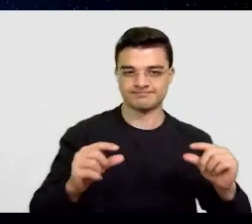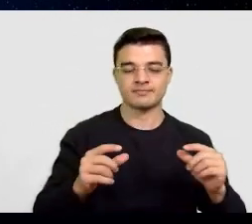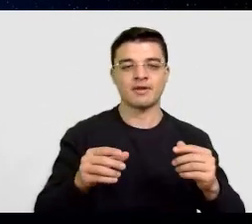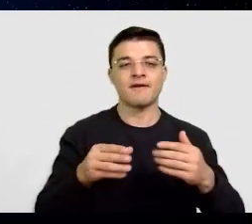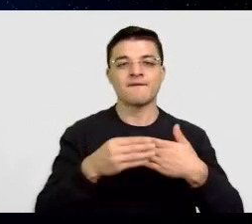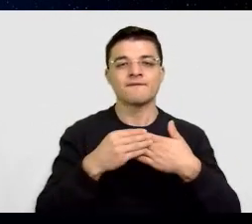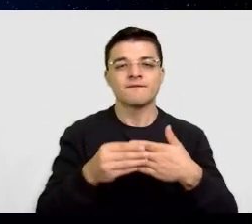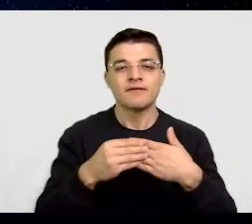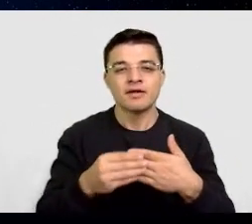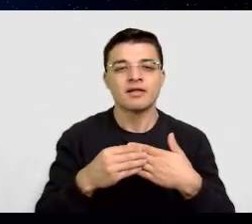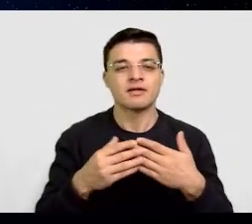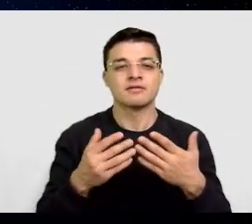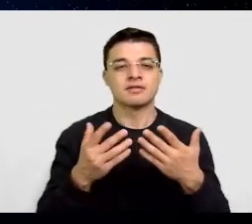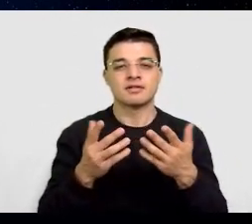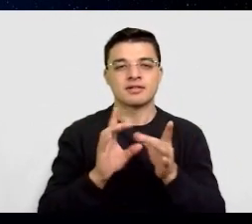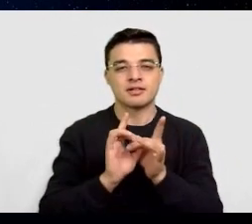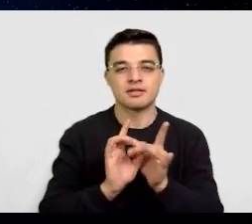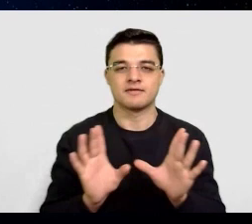um pouco mais complexa.